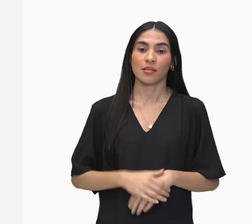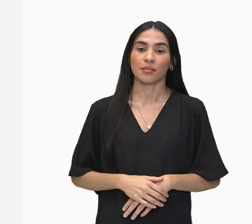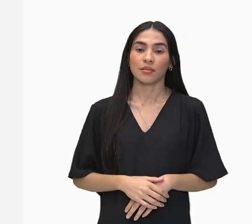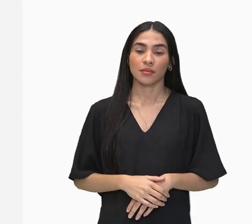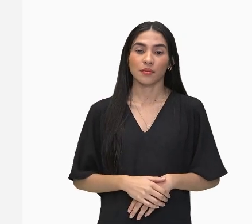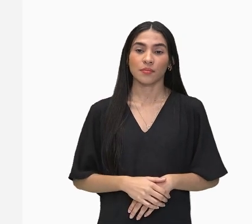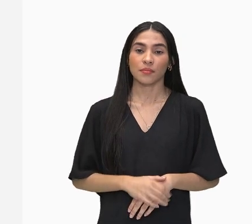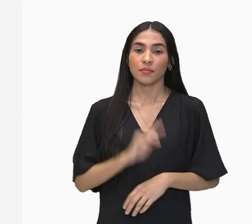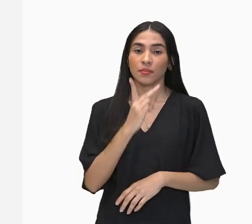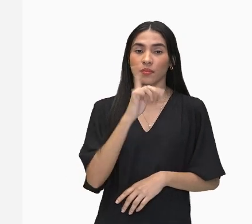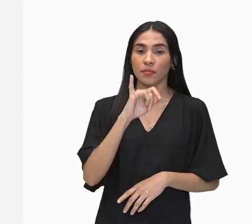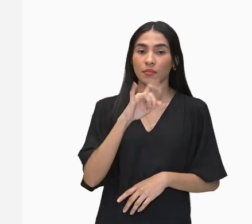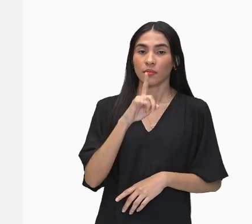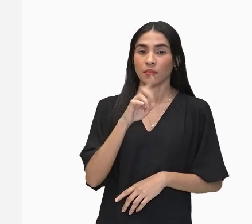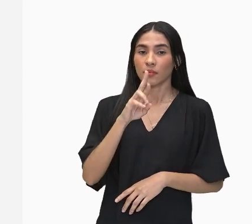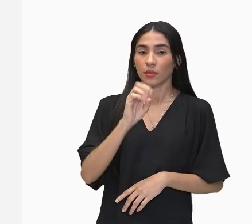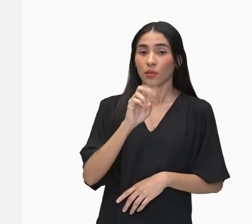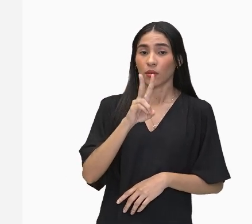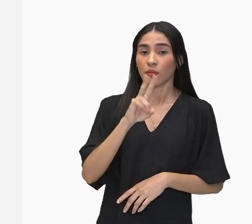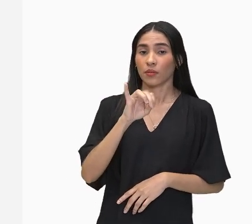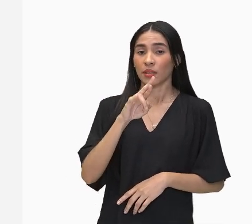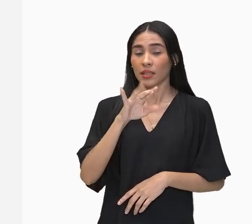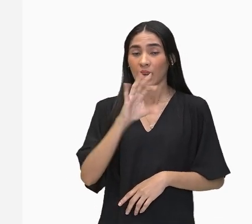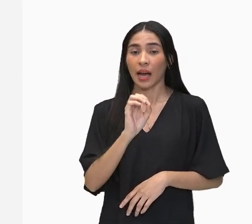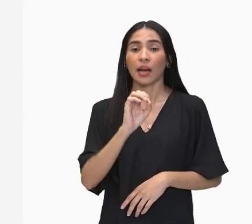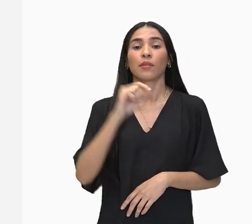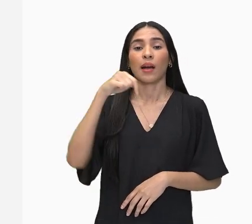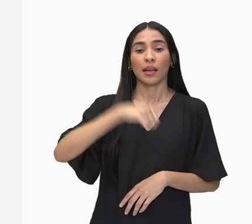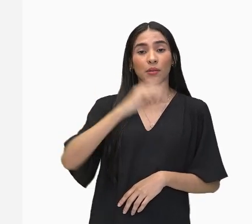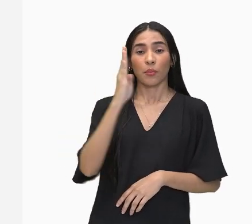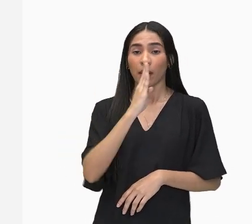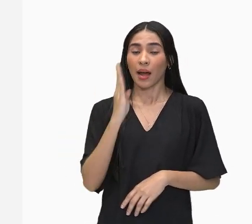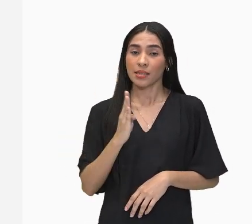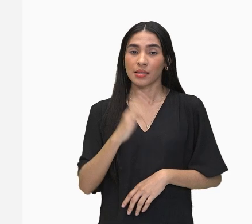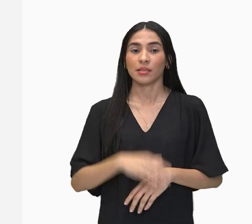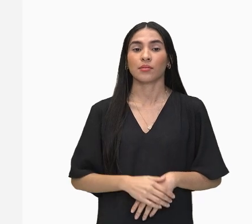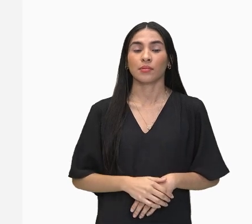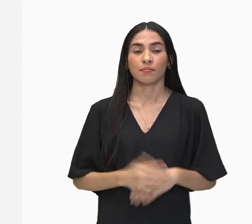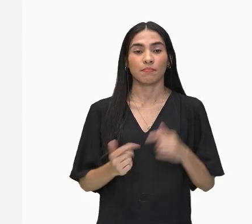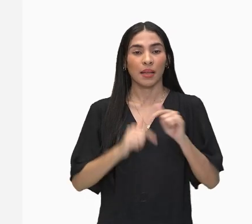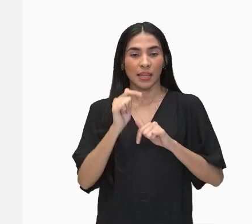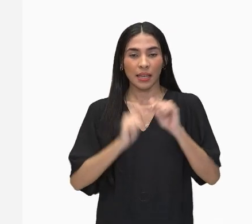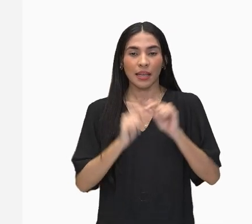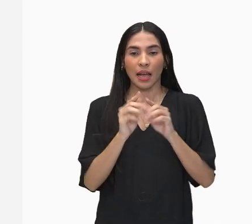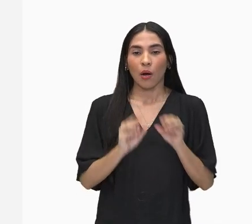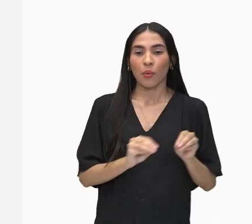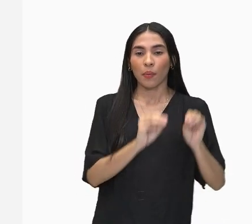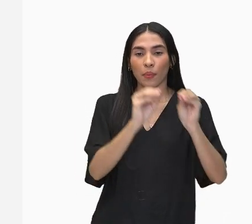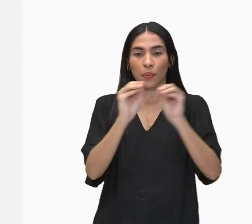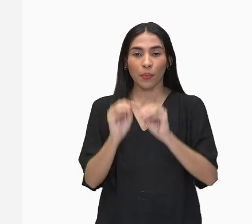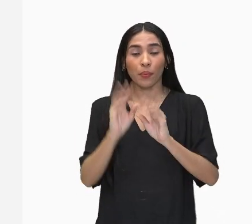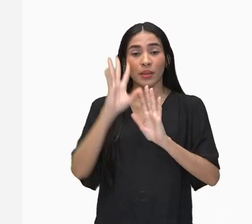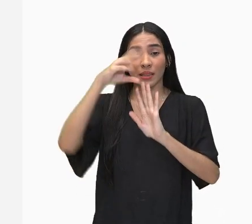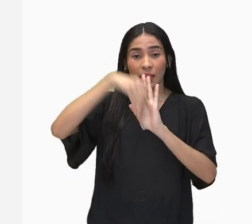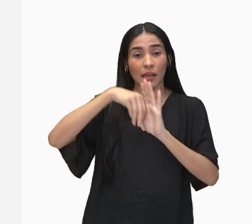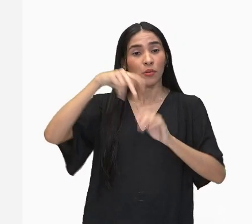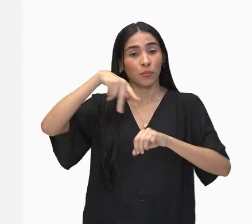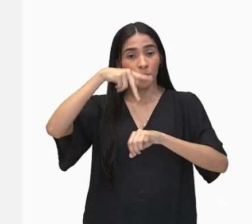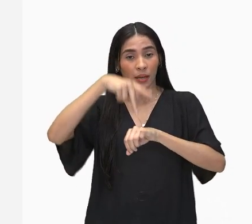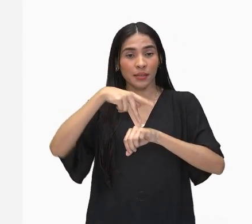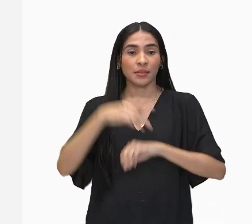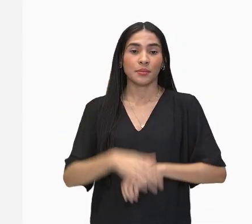rede hidroviária no nosso país, nesse transporte de mercadorias dentro do território, certo?